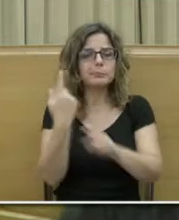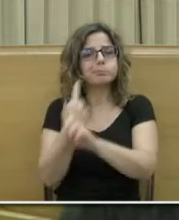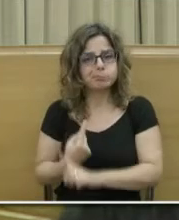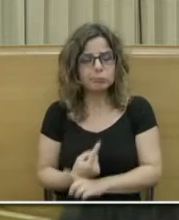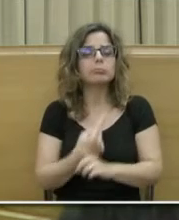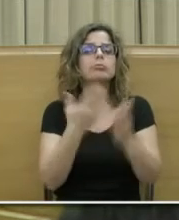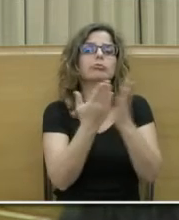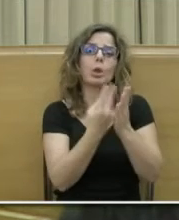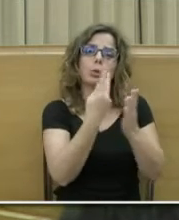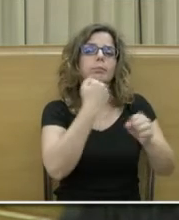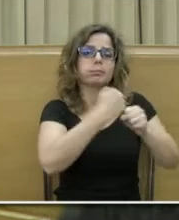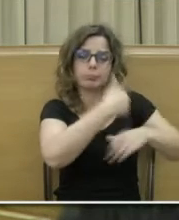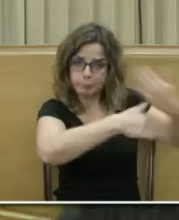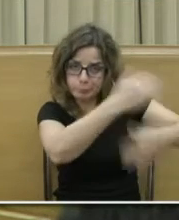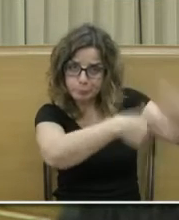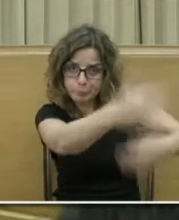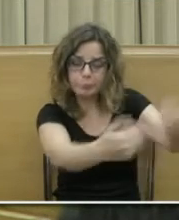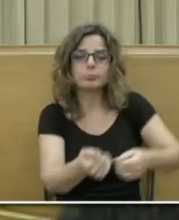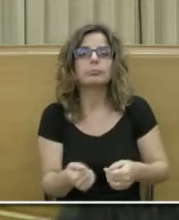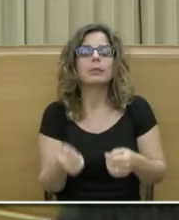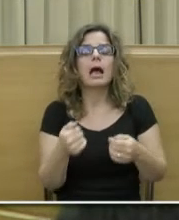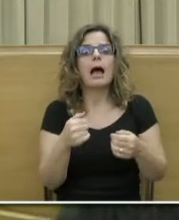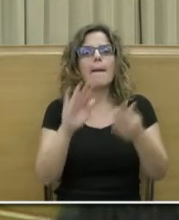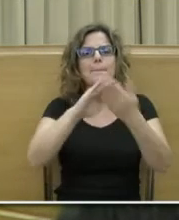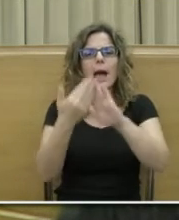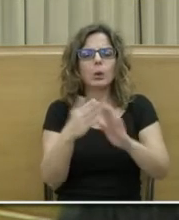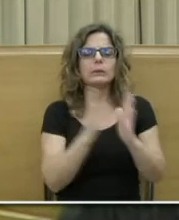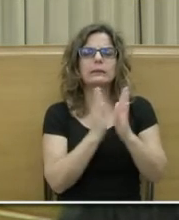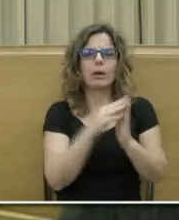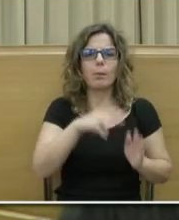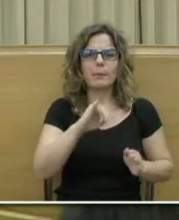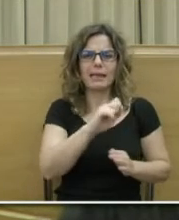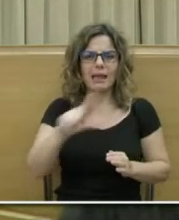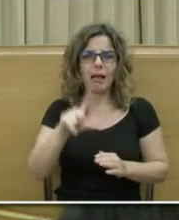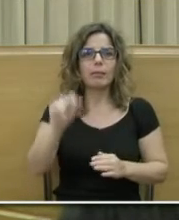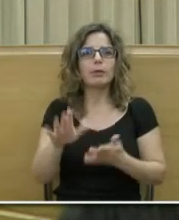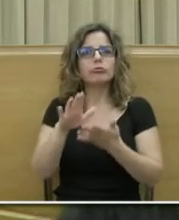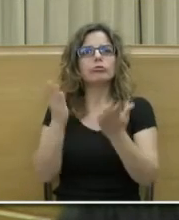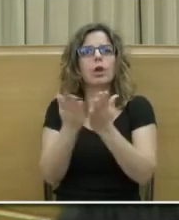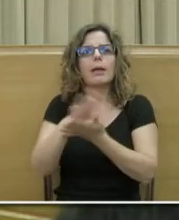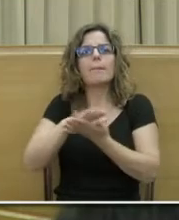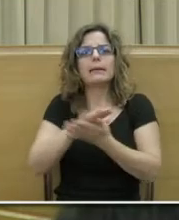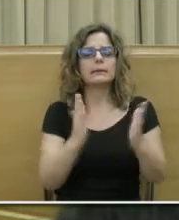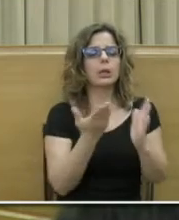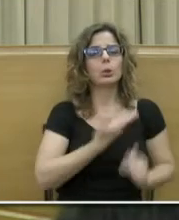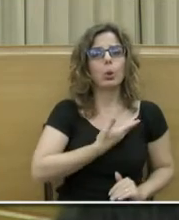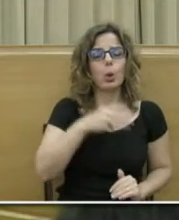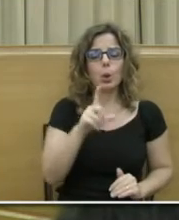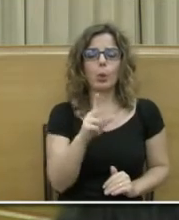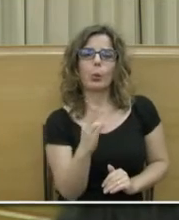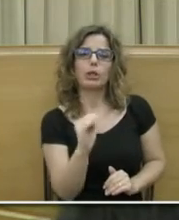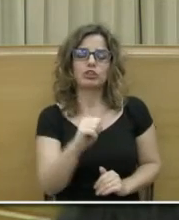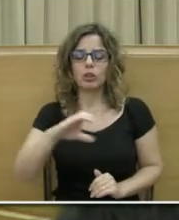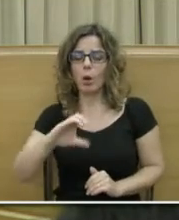em 2 estão em curso, na Escola do Bairro São Miguel e na Escola Básica Dom Luís da Cunha. De resto, temos atrasos vários em